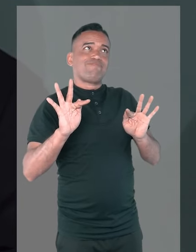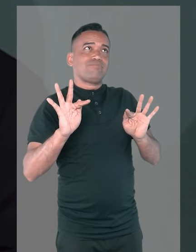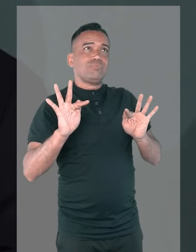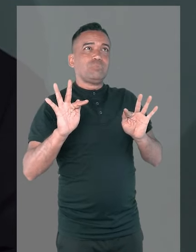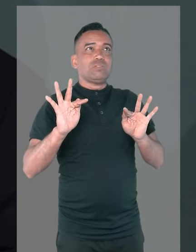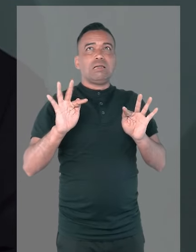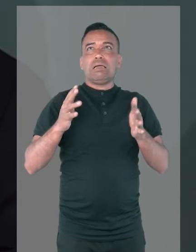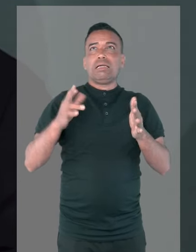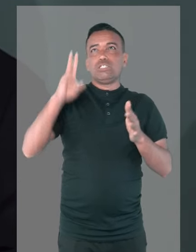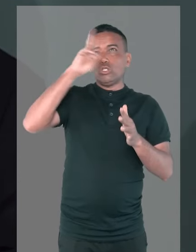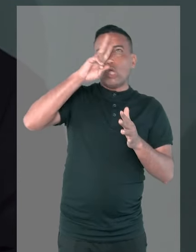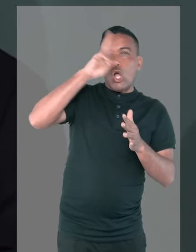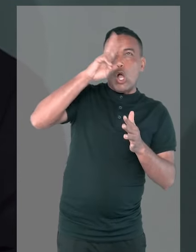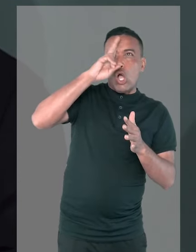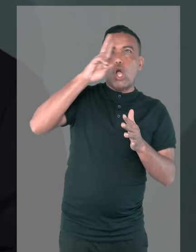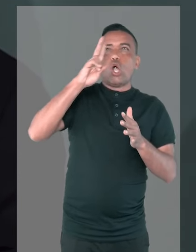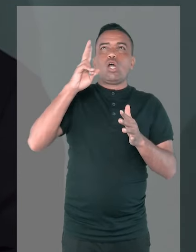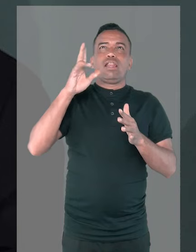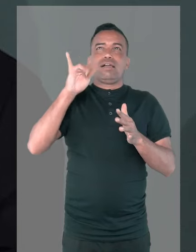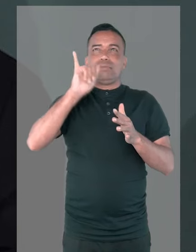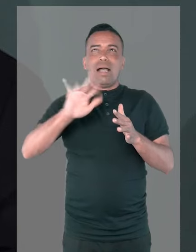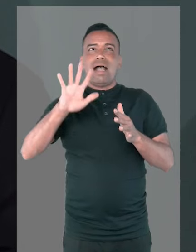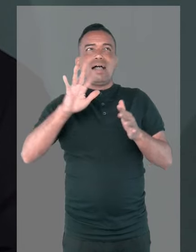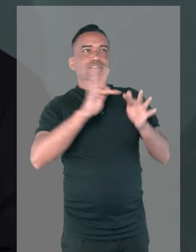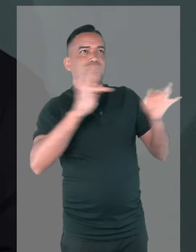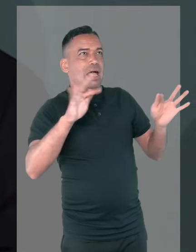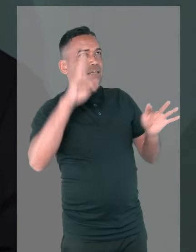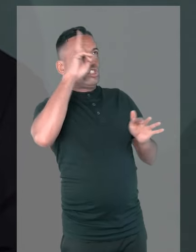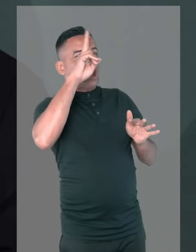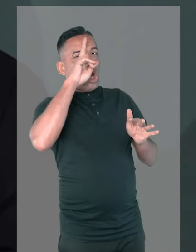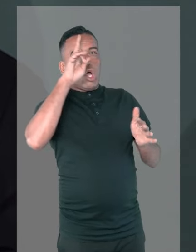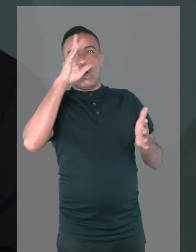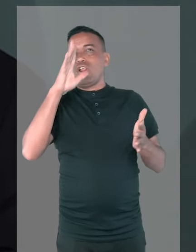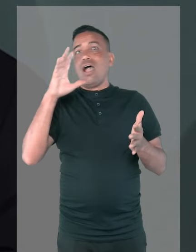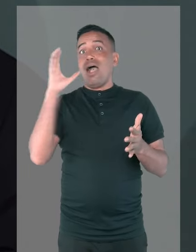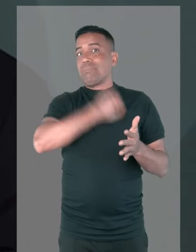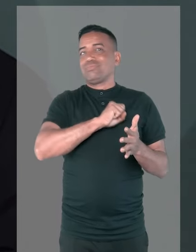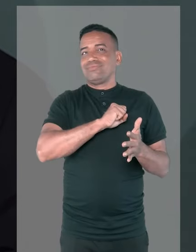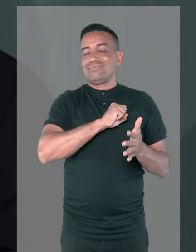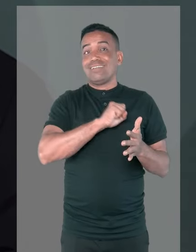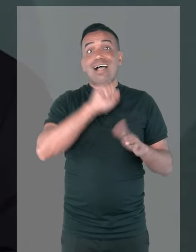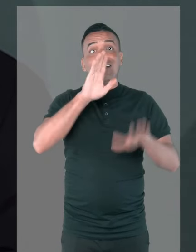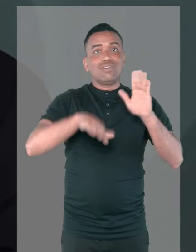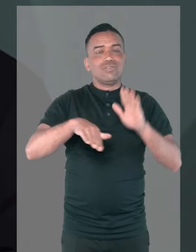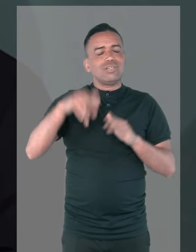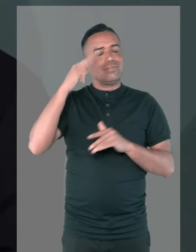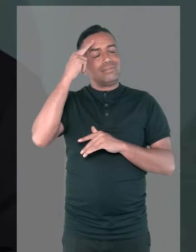um enredo de uma história, num átimo de segundo. Às vezes você sonha